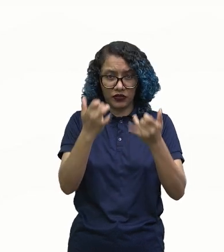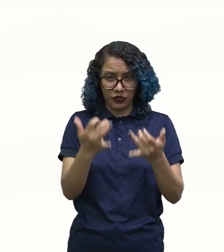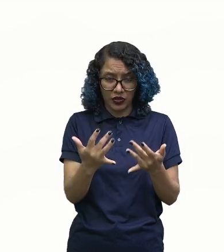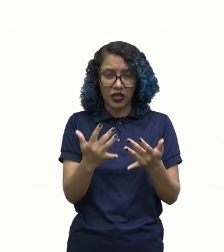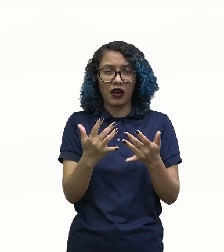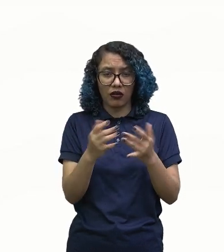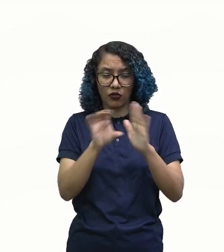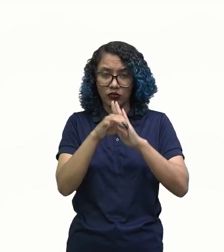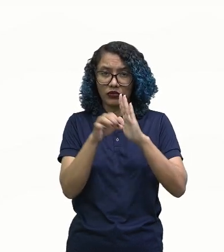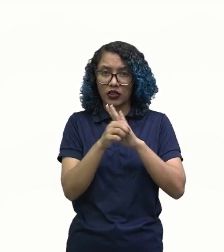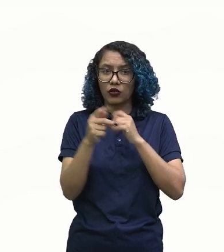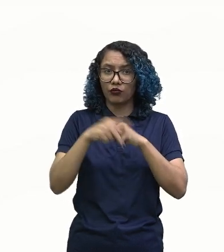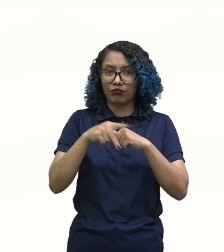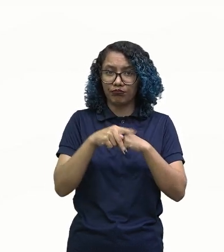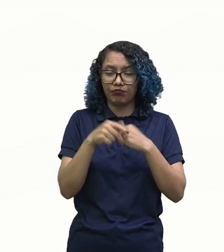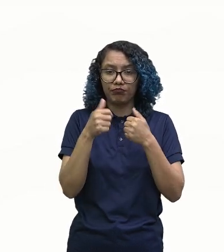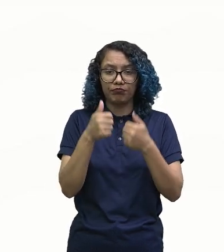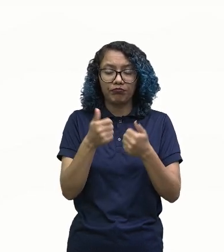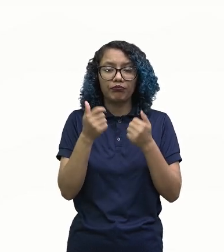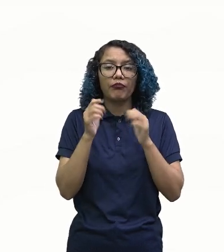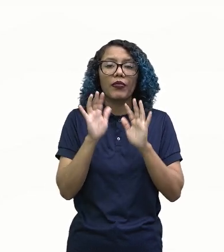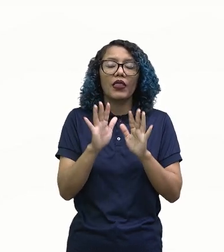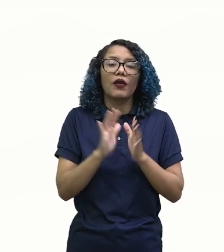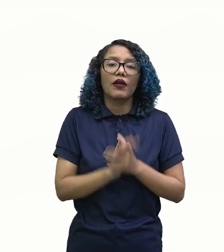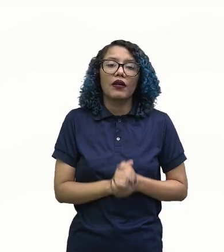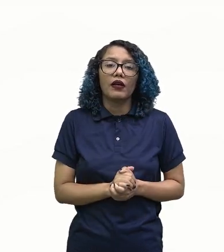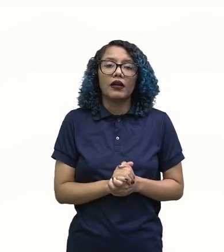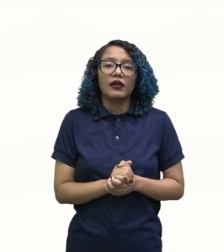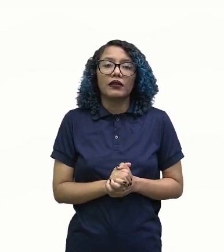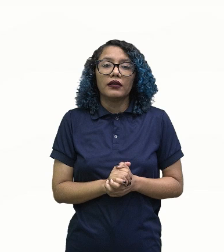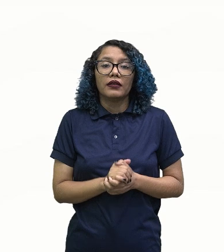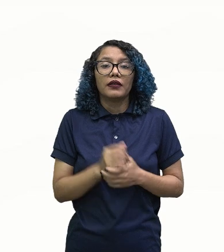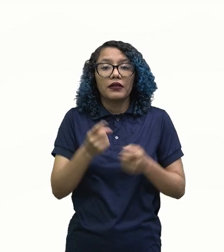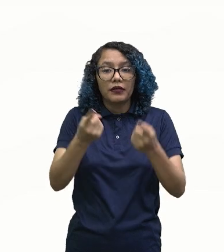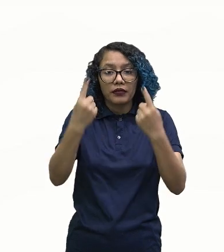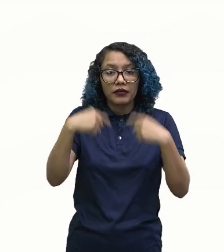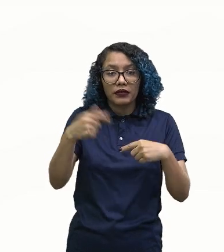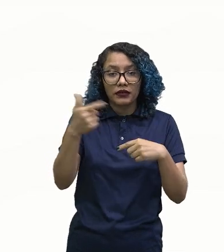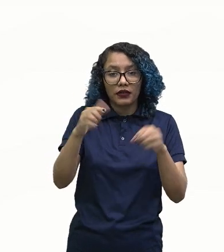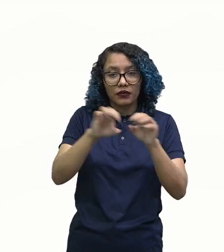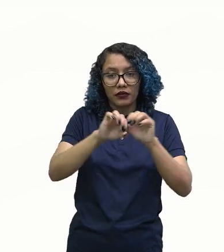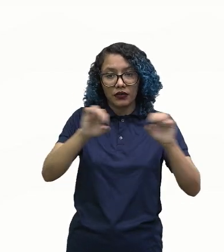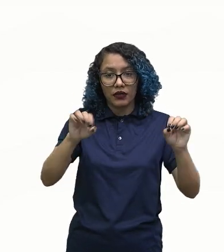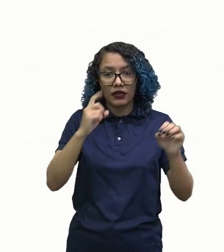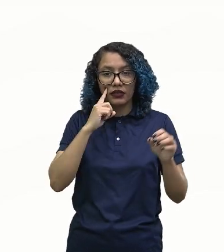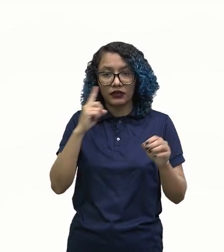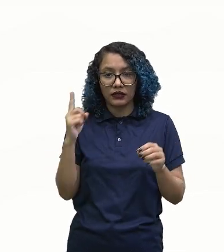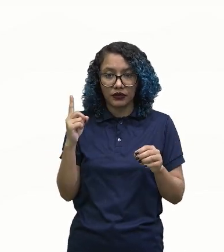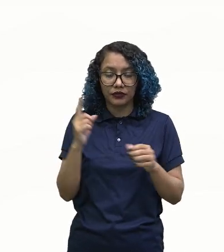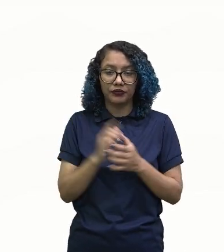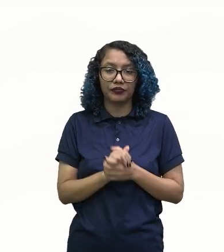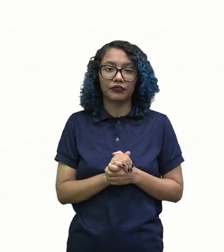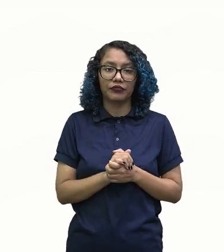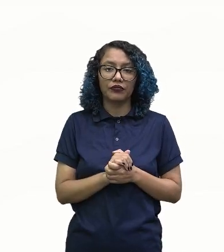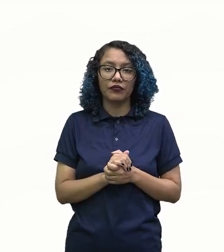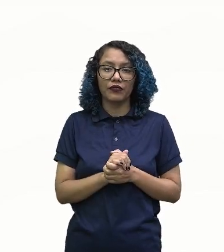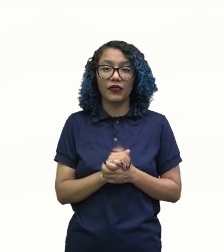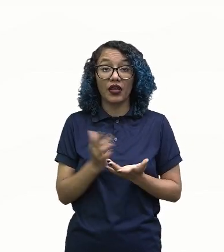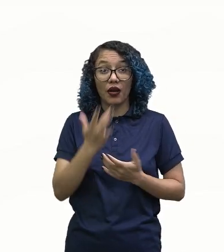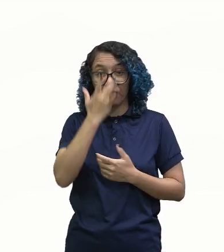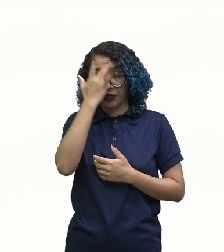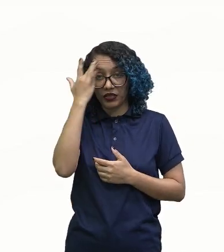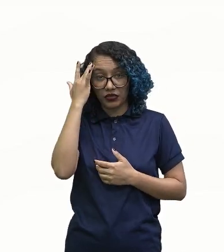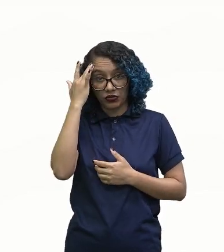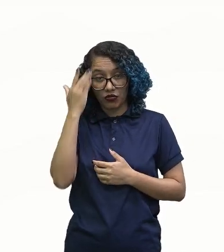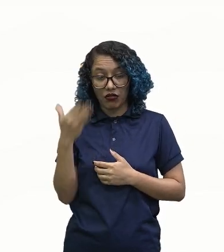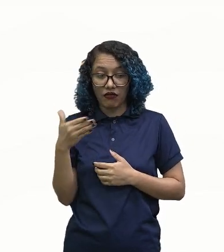relativo. E a pessoa com quem ela simpatizou veio à festa. Então, se eu pensar, a pessoa veio à festa,